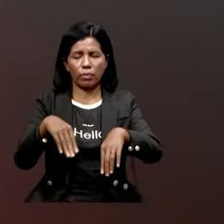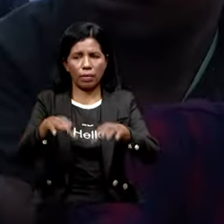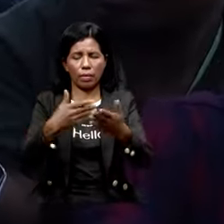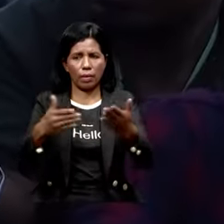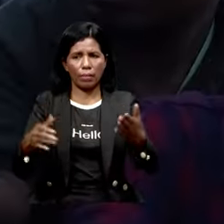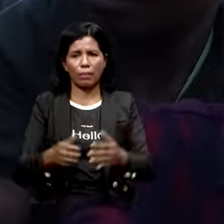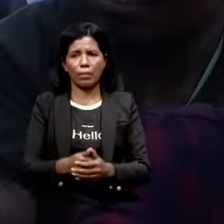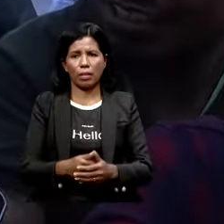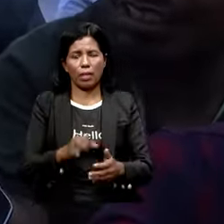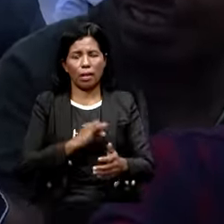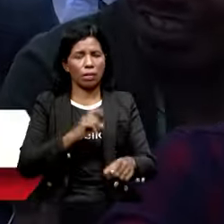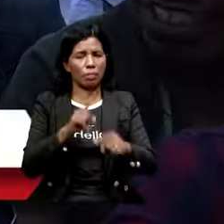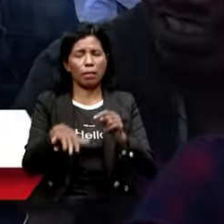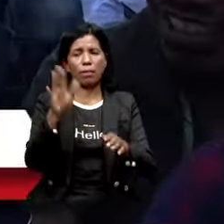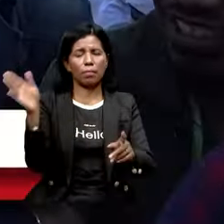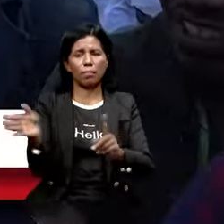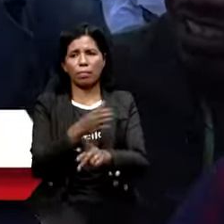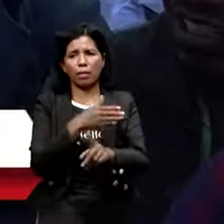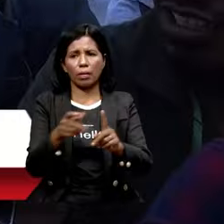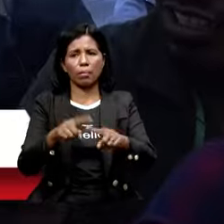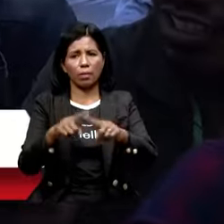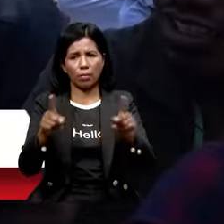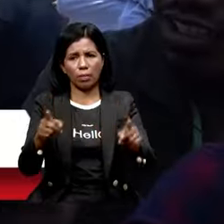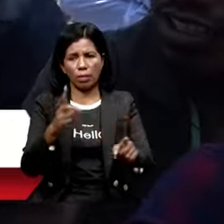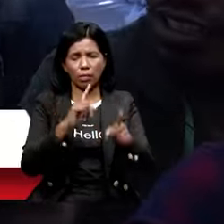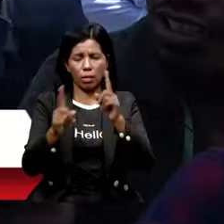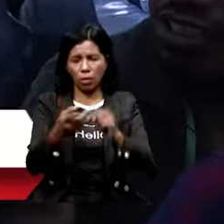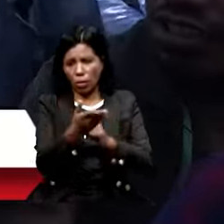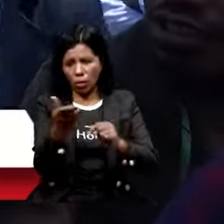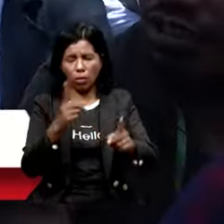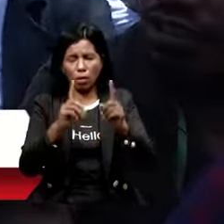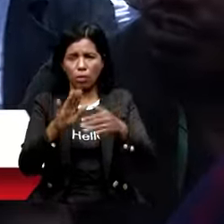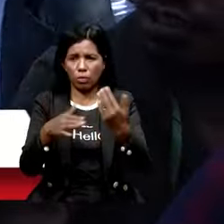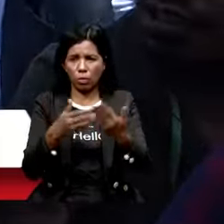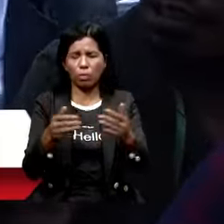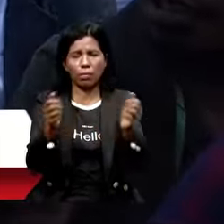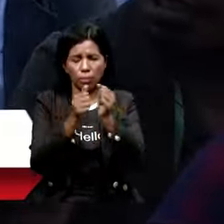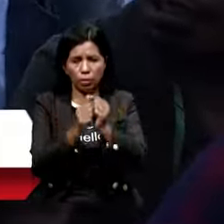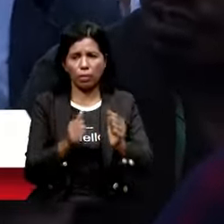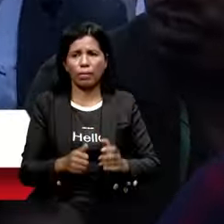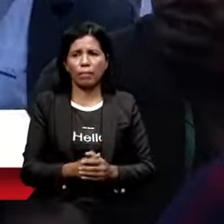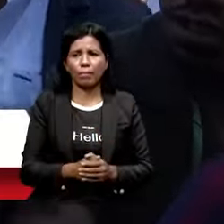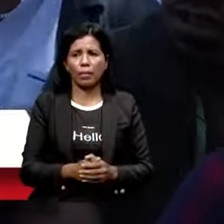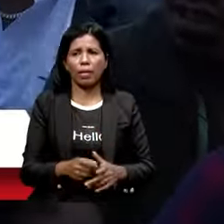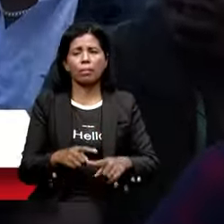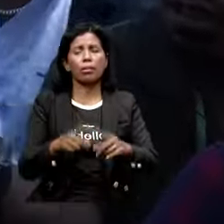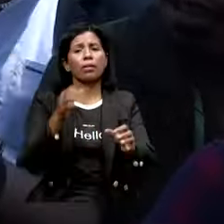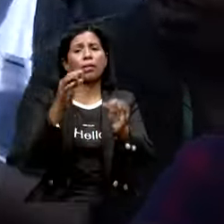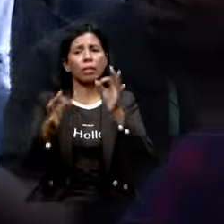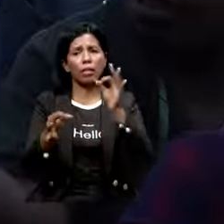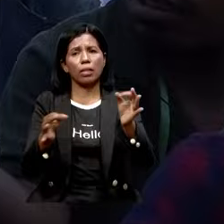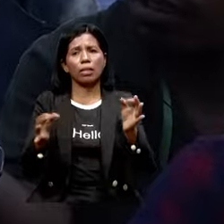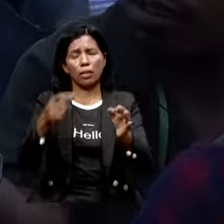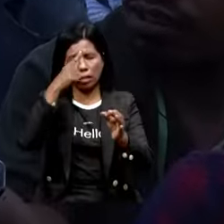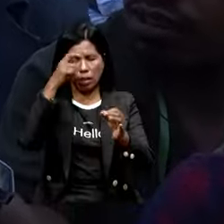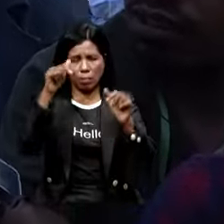mas de Baku. Mas, e depois, com o livro malo, você nem outro. Mas, cara, que também aí